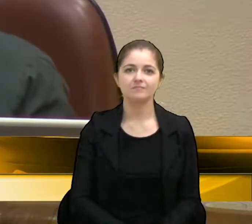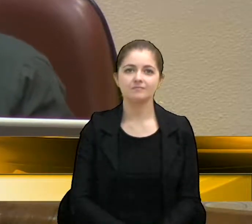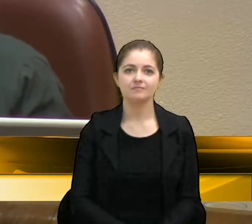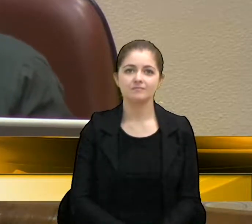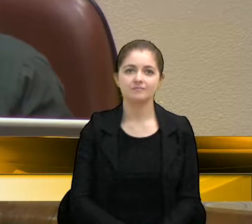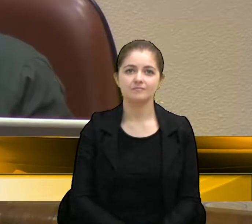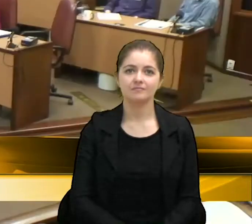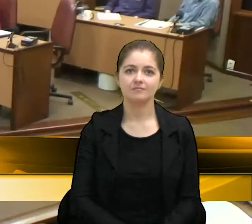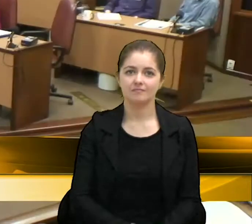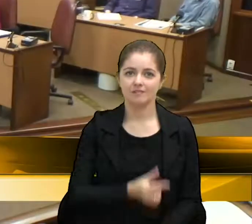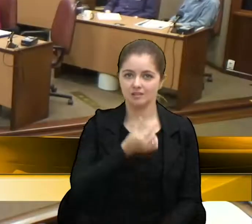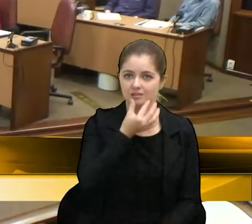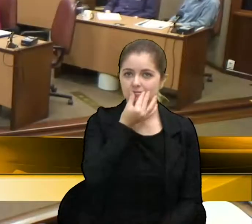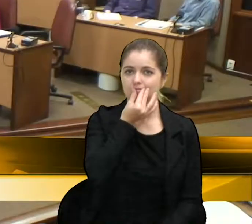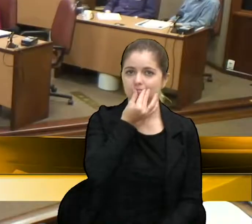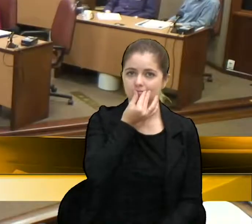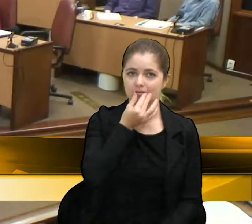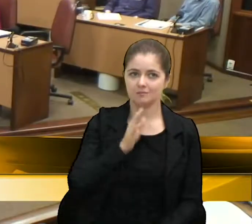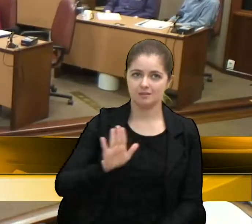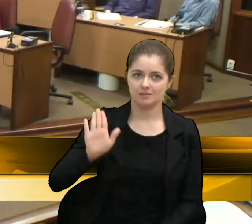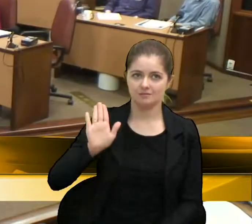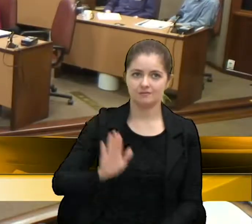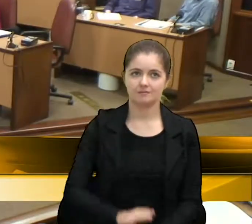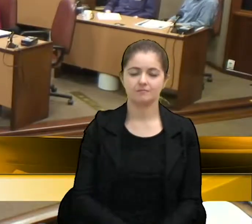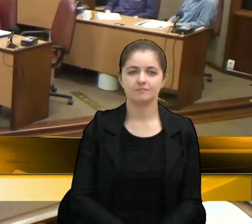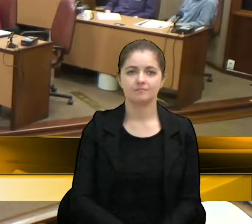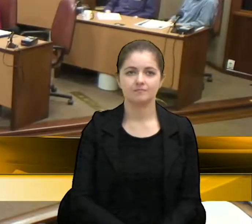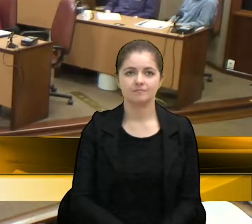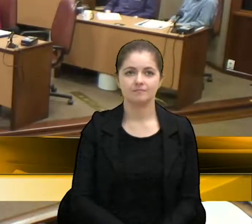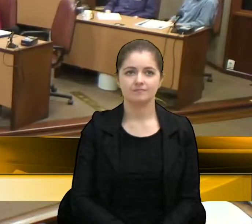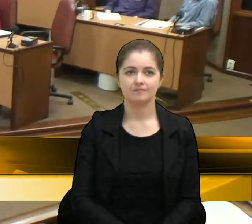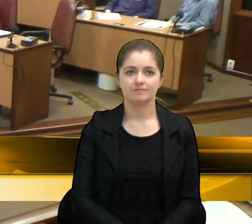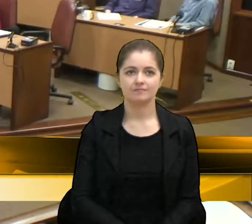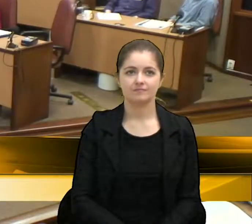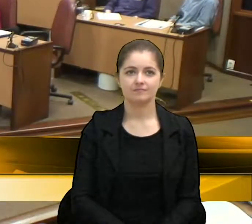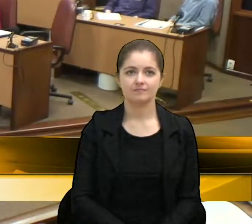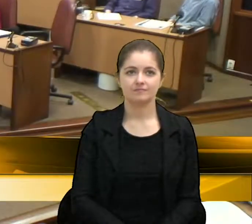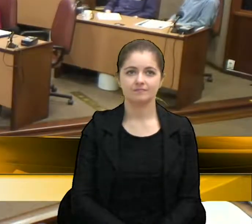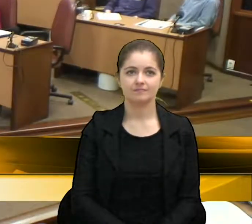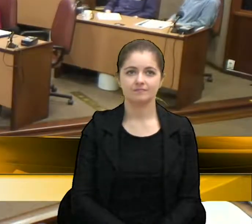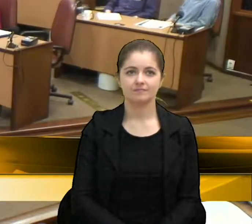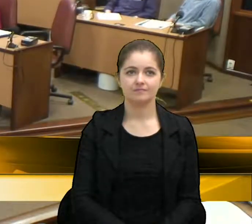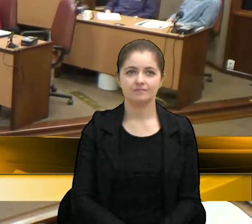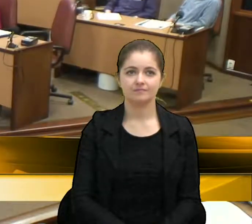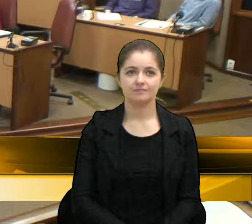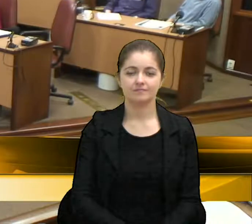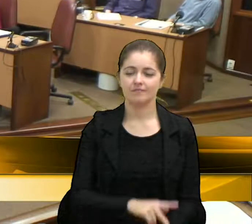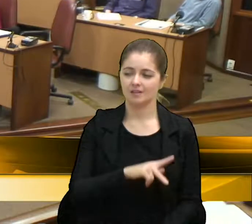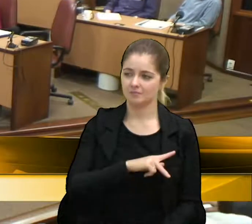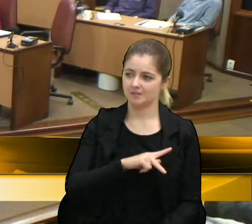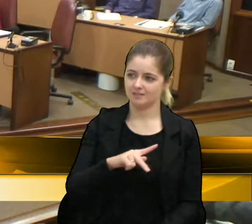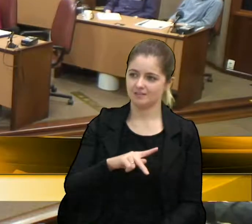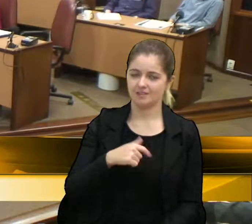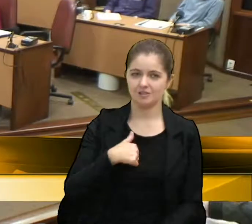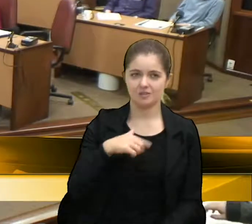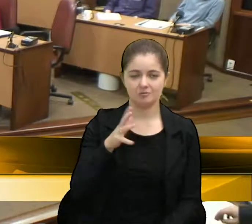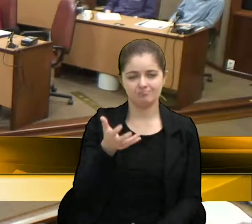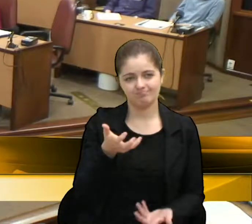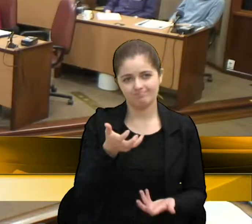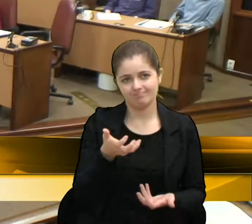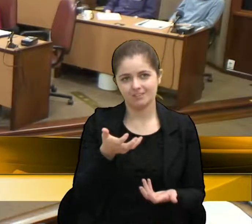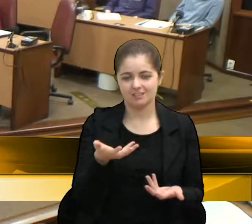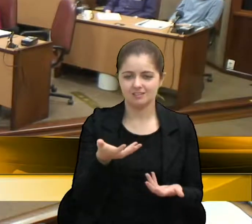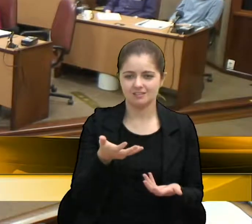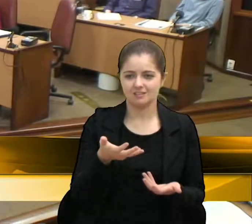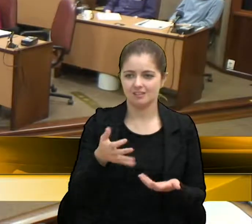IPTU Verde, se aprovado, irá conceder descontos de 4% a 12% do imposto predial e territorial